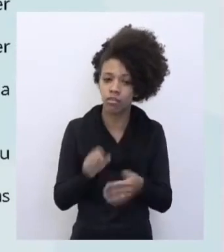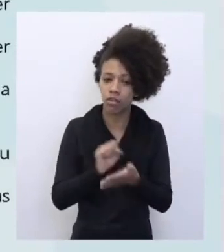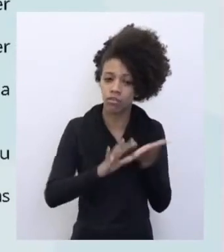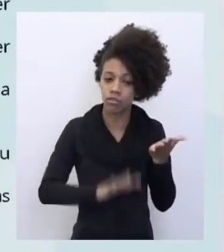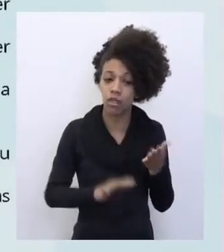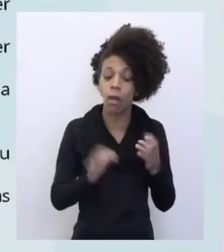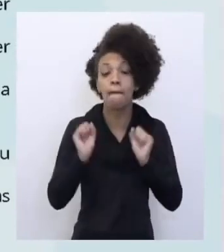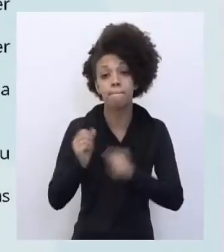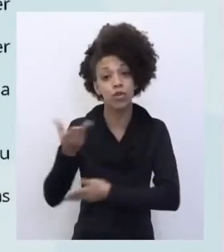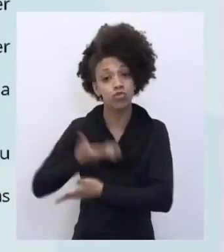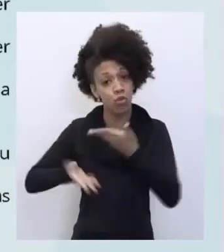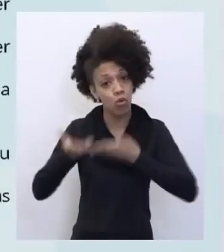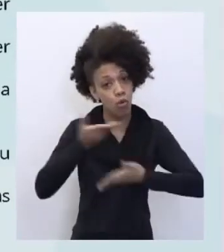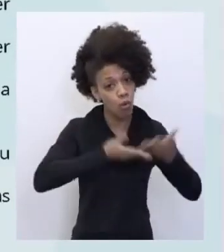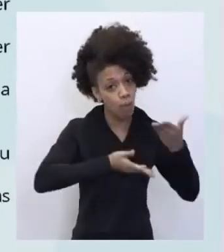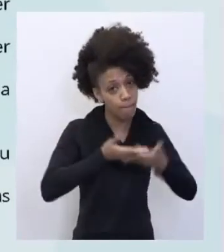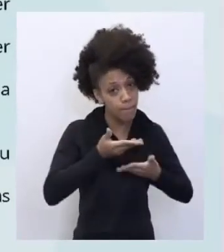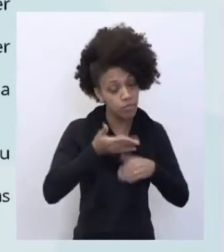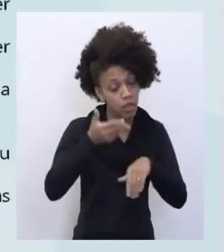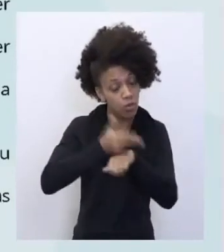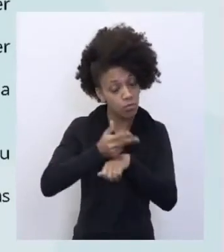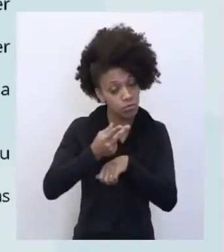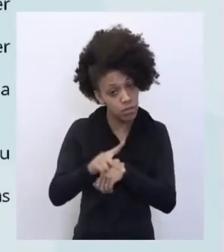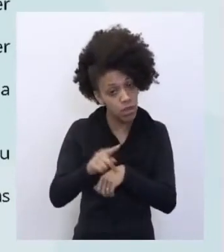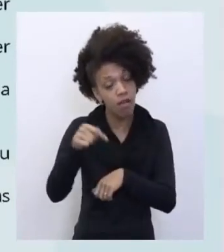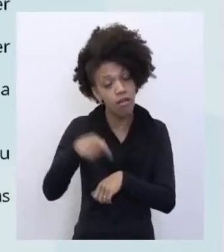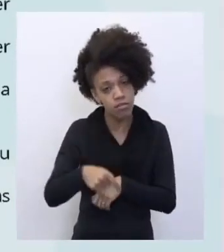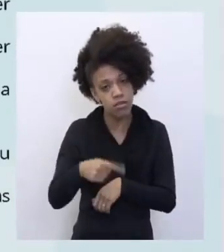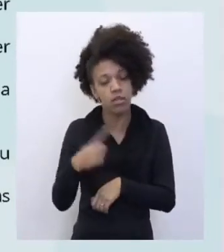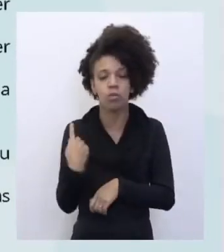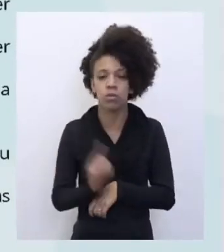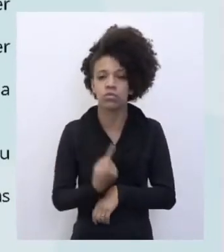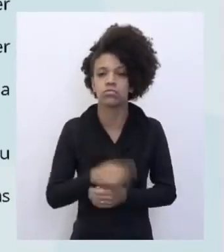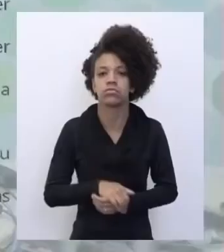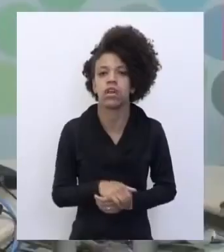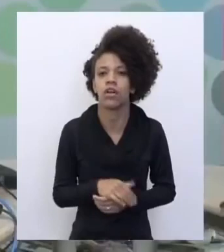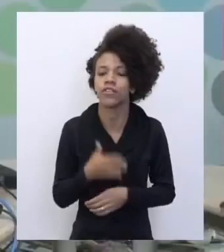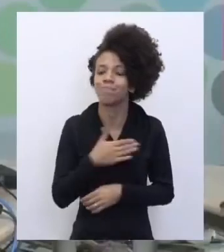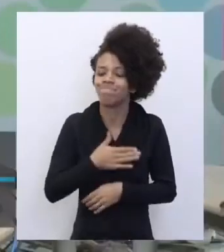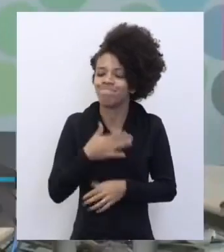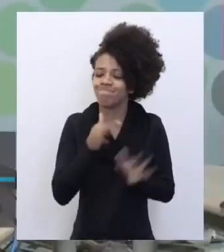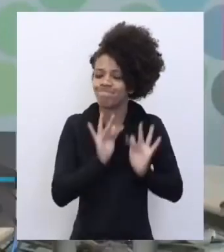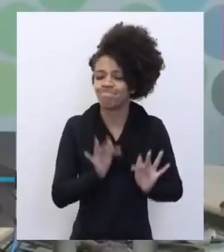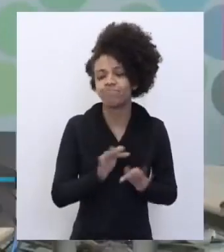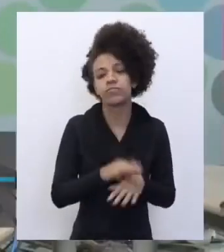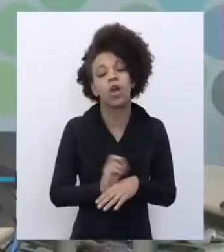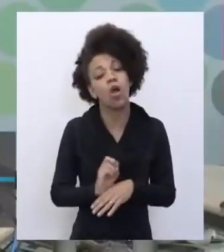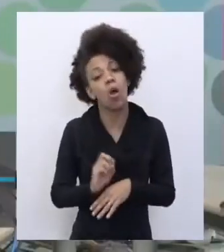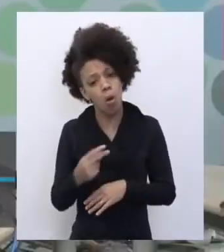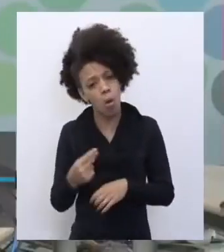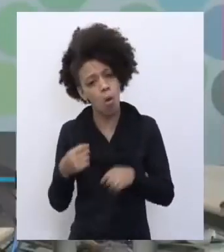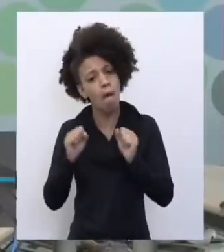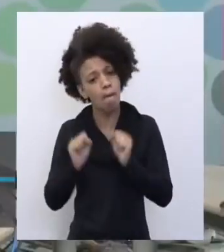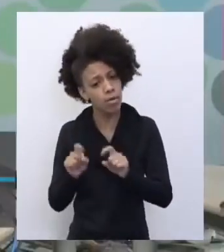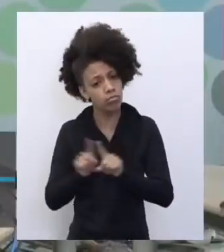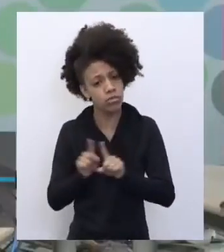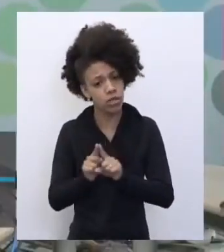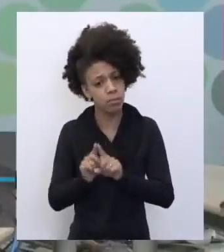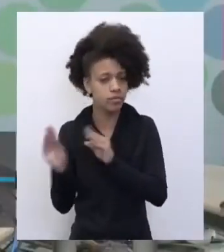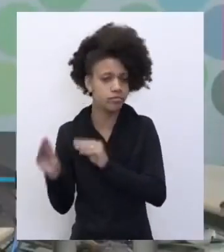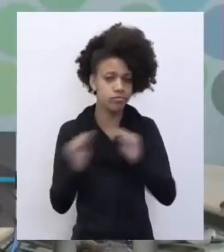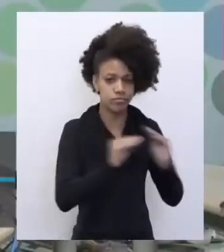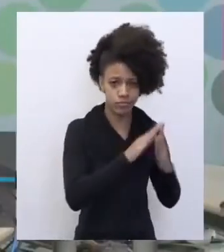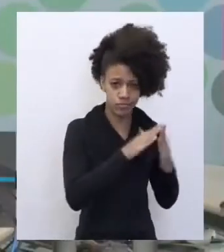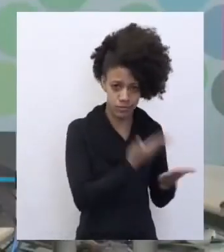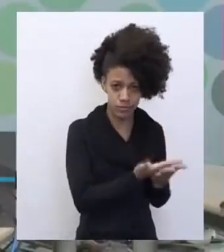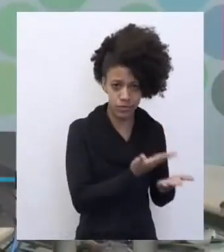pode compartilhar a produção do seu vídeo aqui com a gente. Eu vou ficar muito contente. Ou você pode levar para a sua escola quando tiver o retorno à